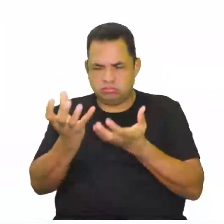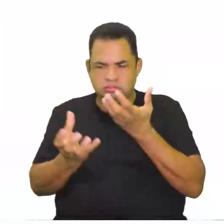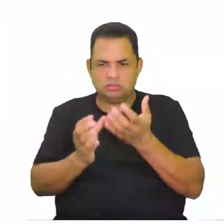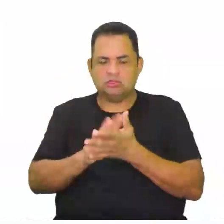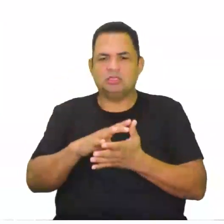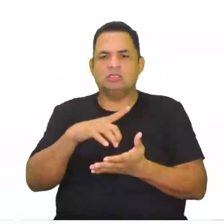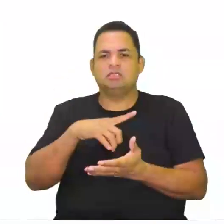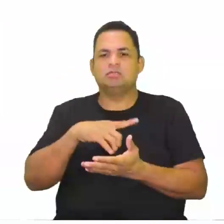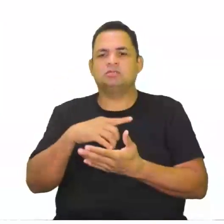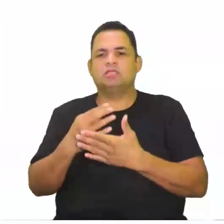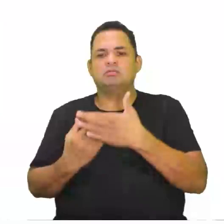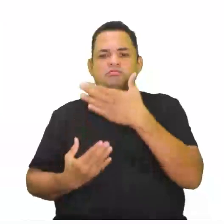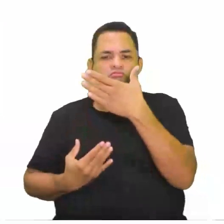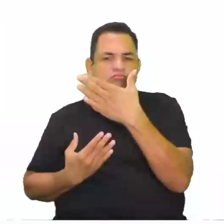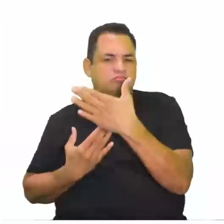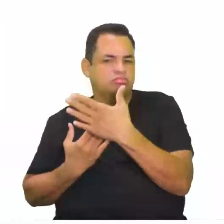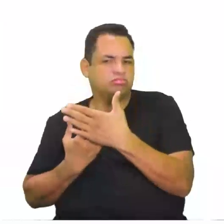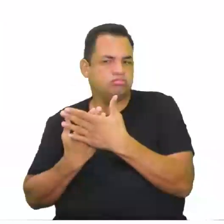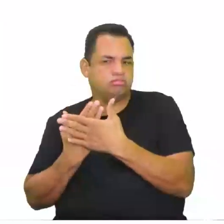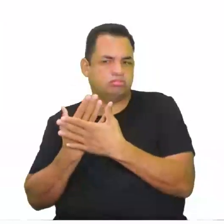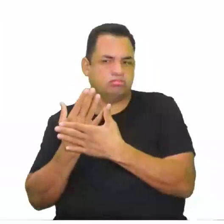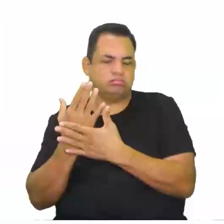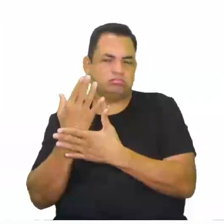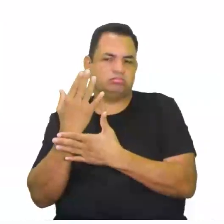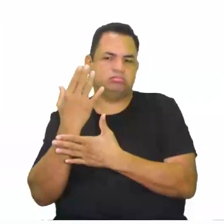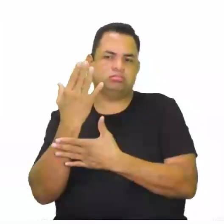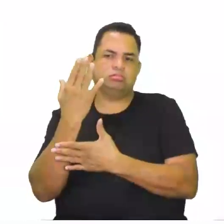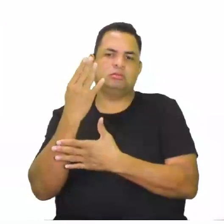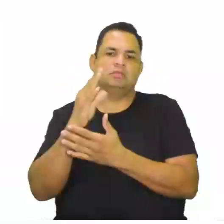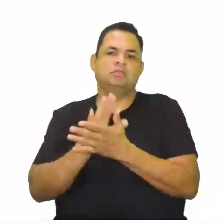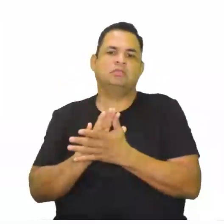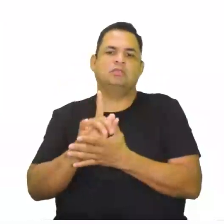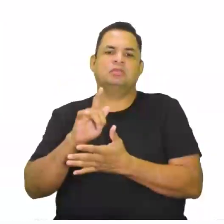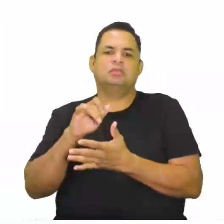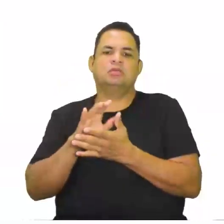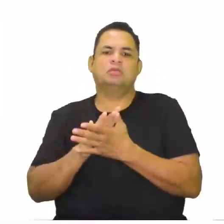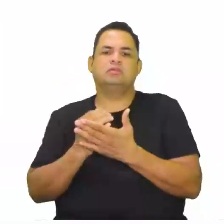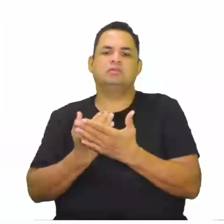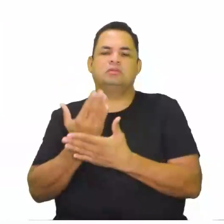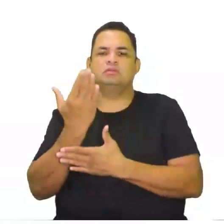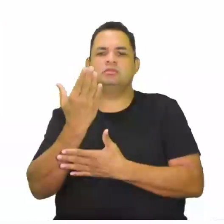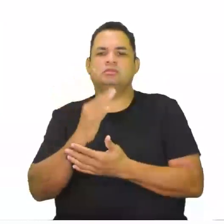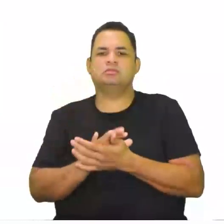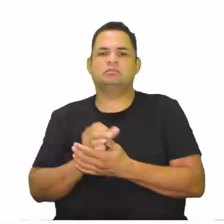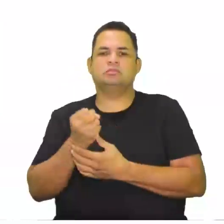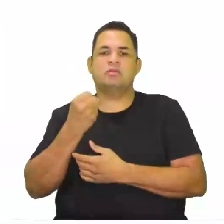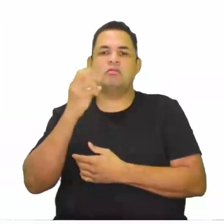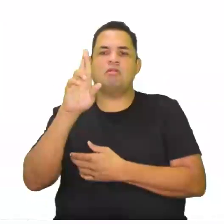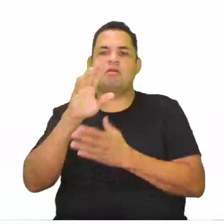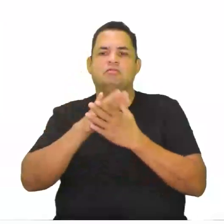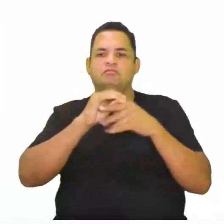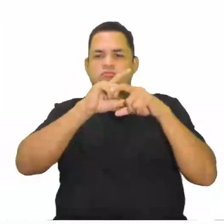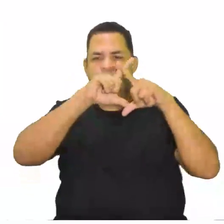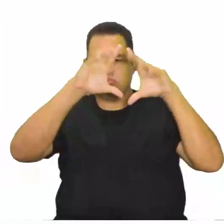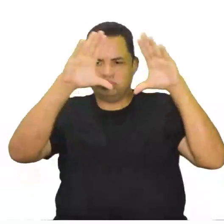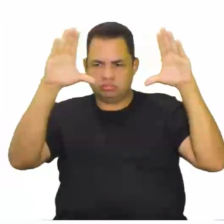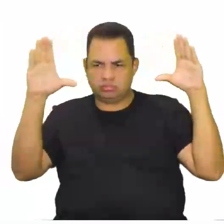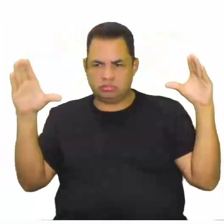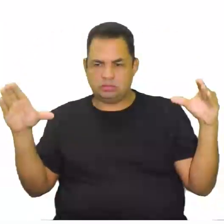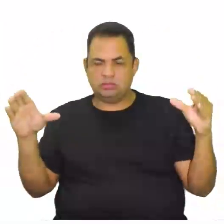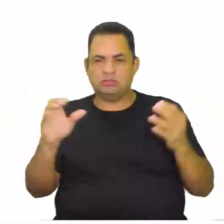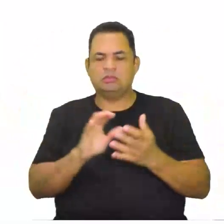a produção de uma quantidade de gases que são liberados para a atmosfera. Mas